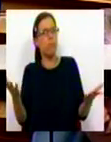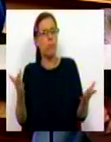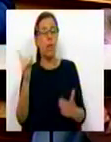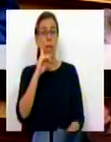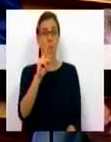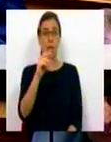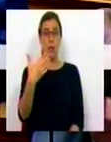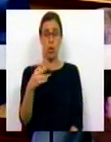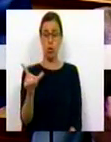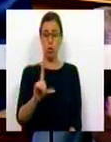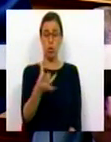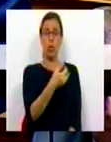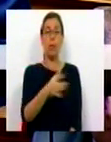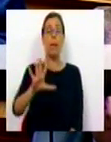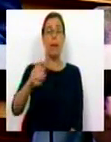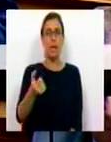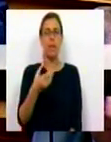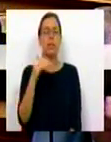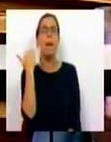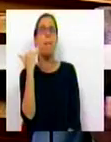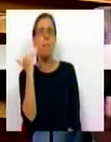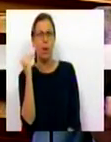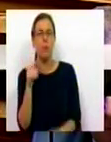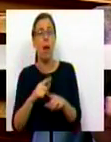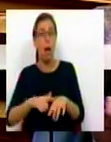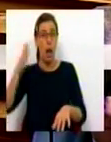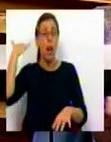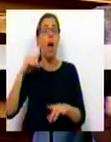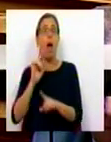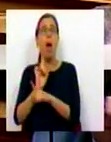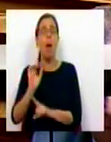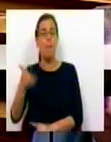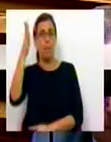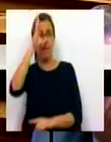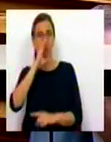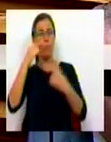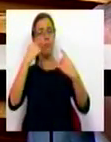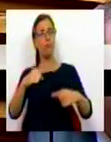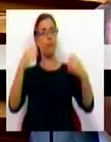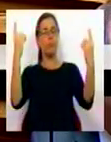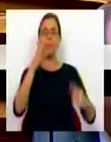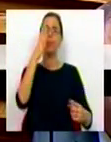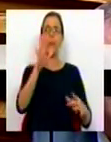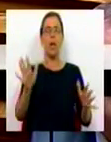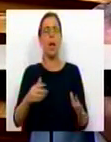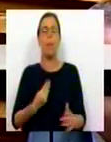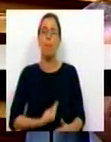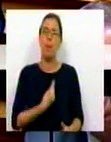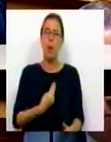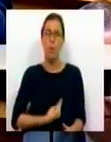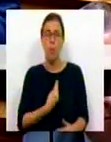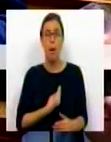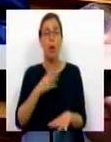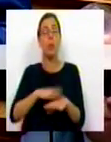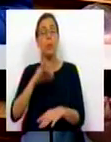no dia 31 de julho de 2015, Pedro Passos Coelho, na altura Primeiro-Ministro, tenha vindo a público dizer que estava preocupado